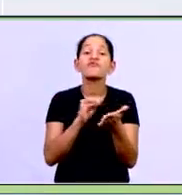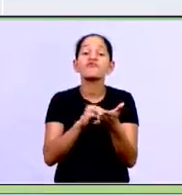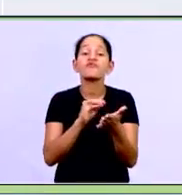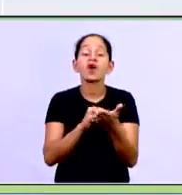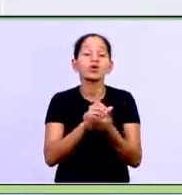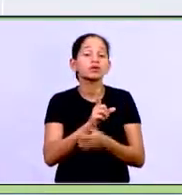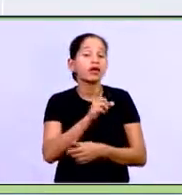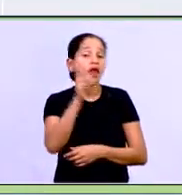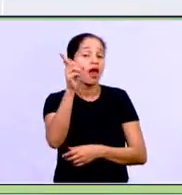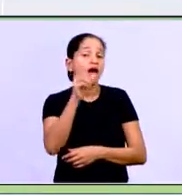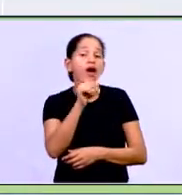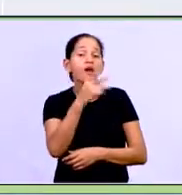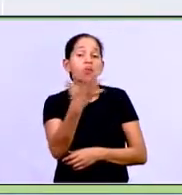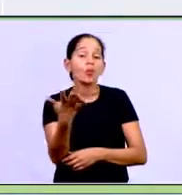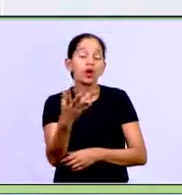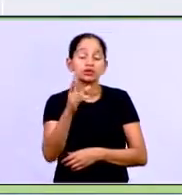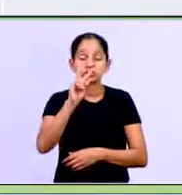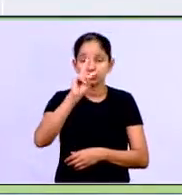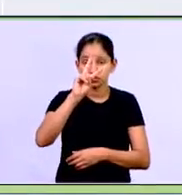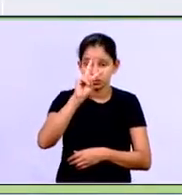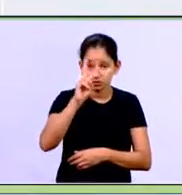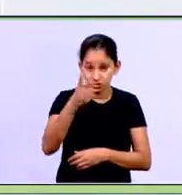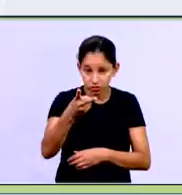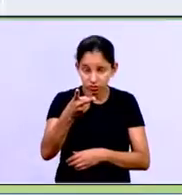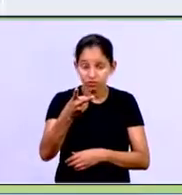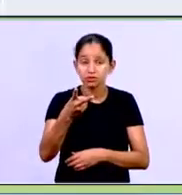Estou devendo ainda